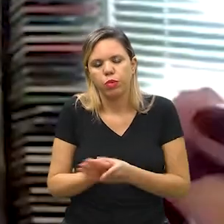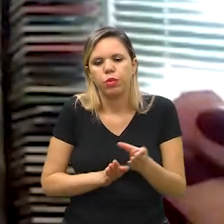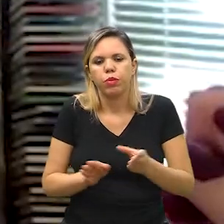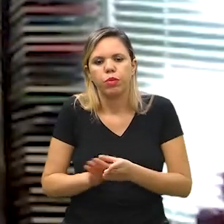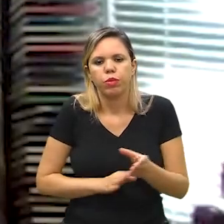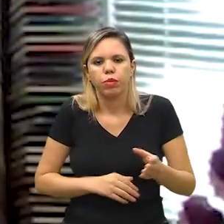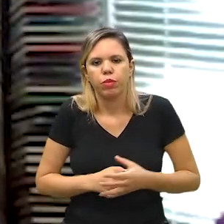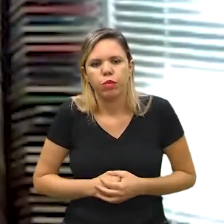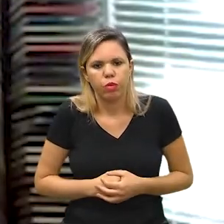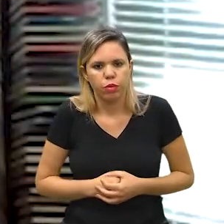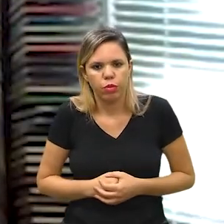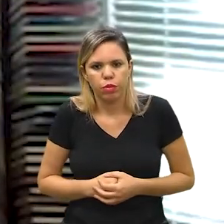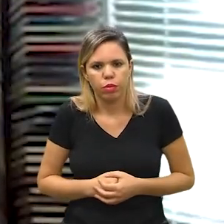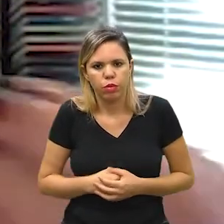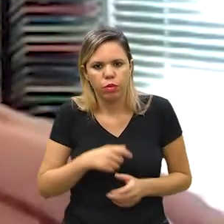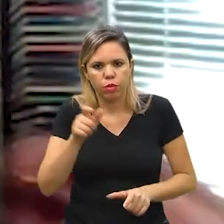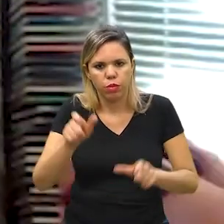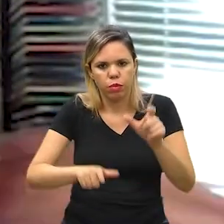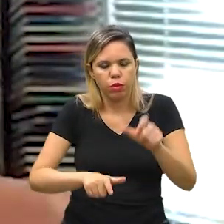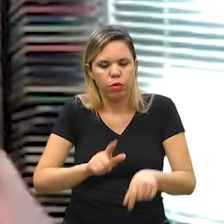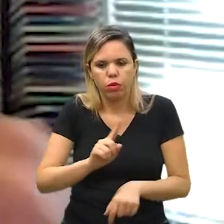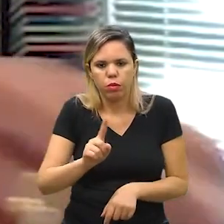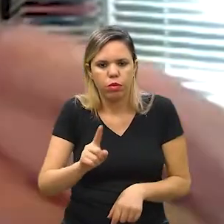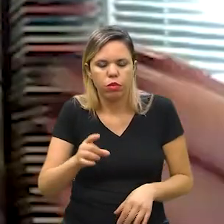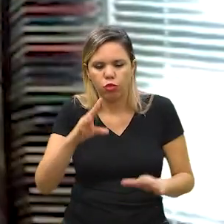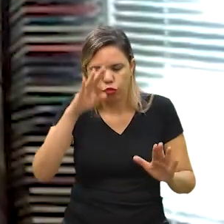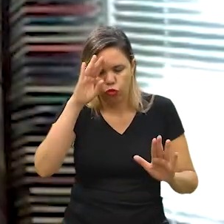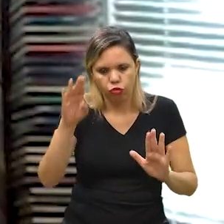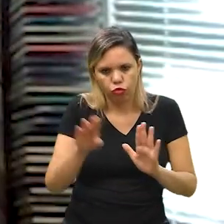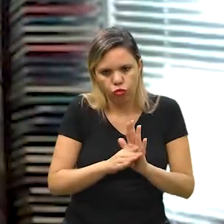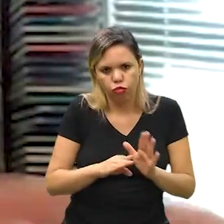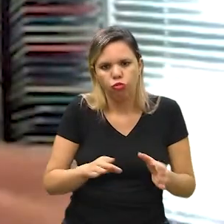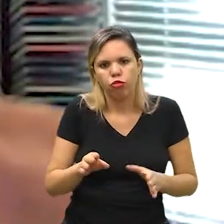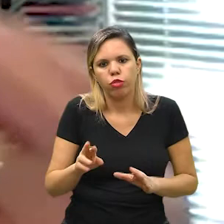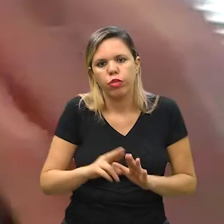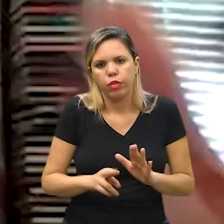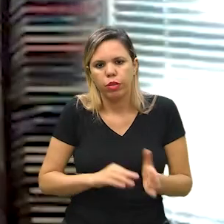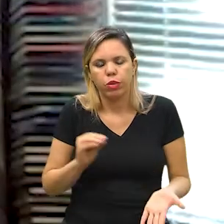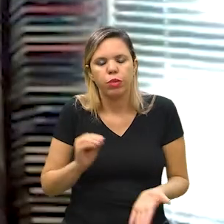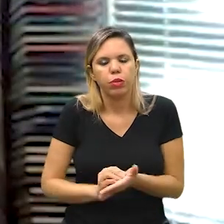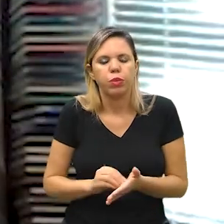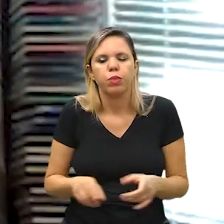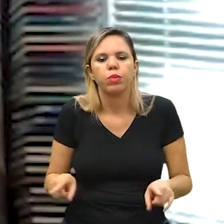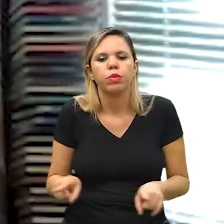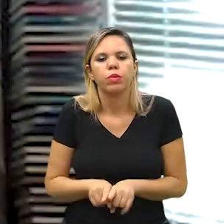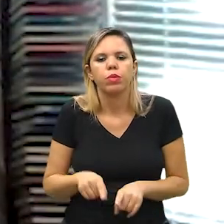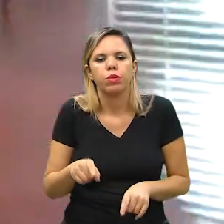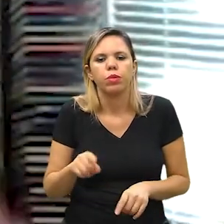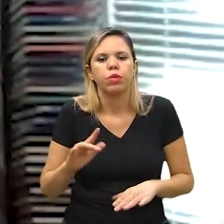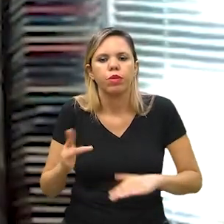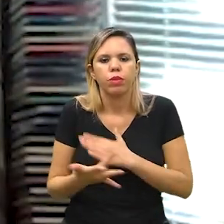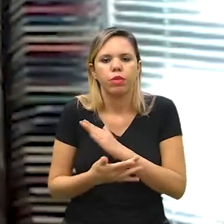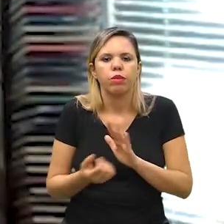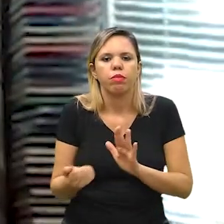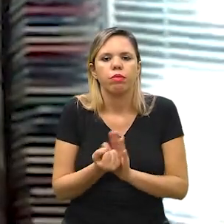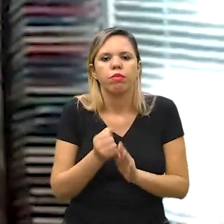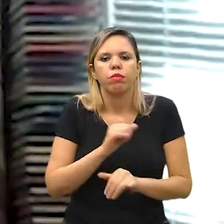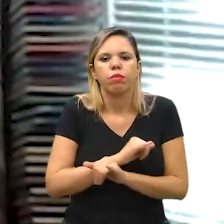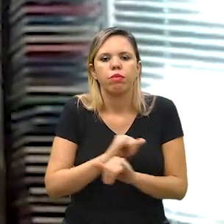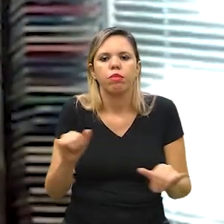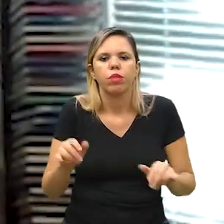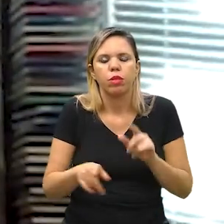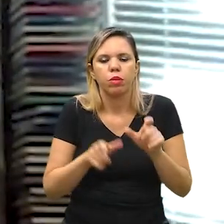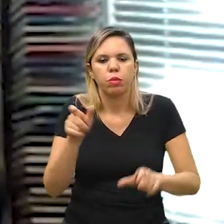que a orientação é que essas pessoas não só sigam os protocolos, mas que elas registrem eles nas suas redes